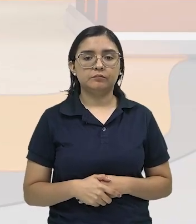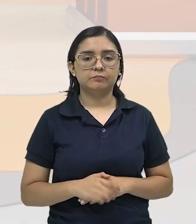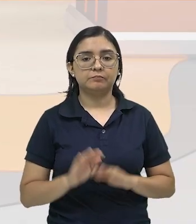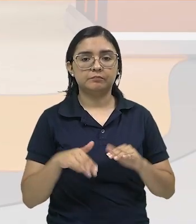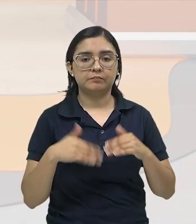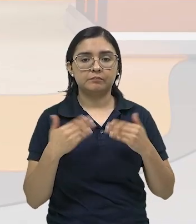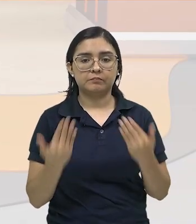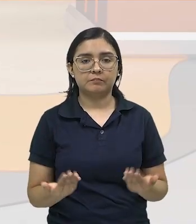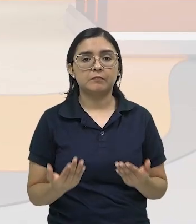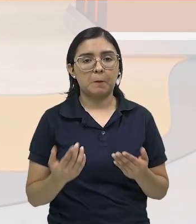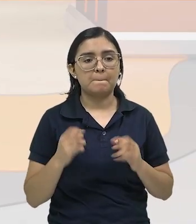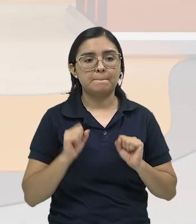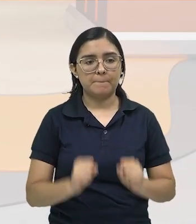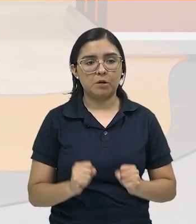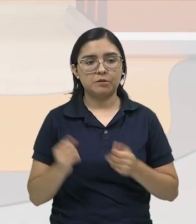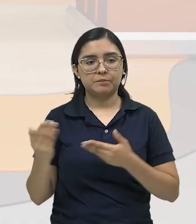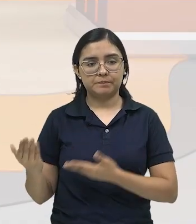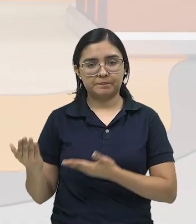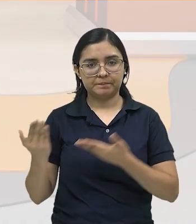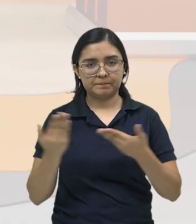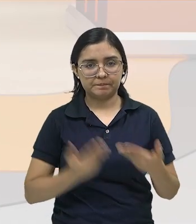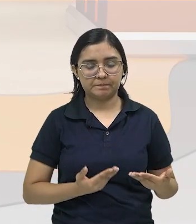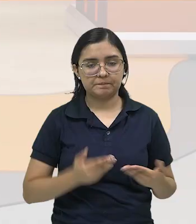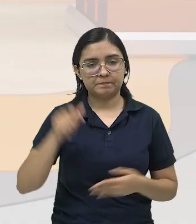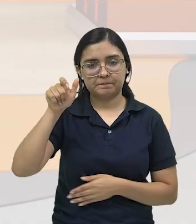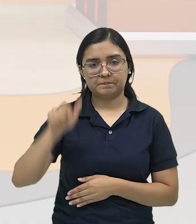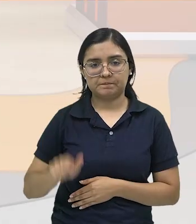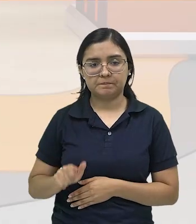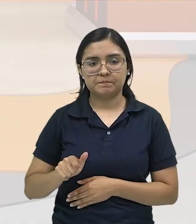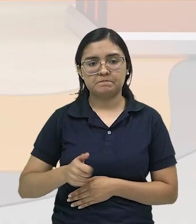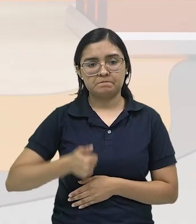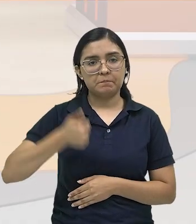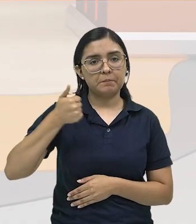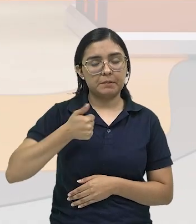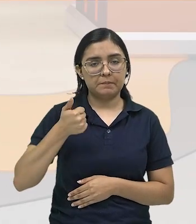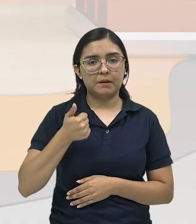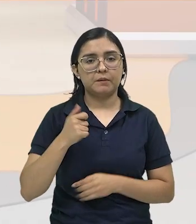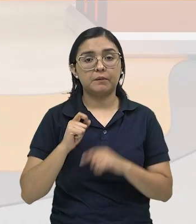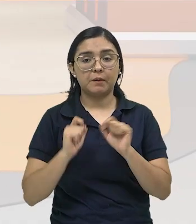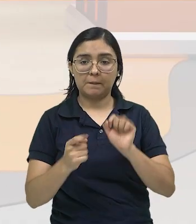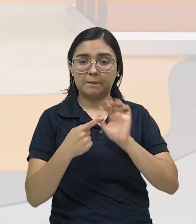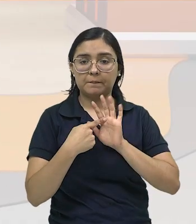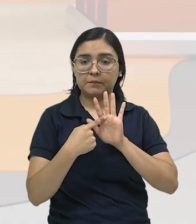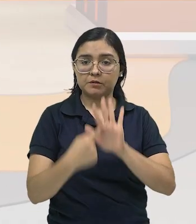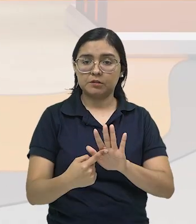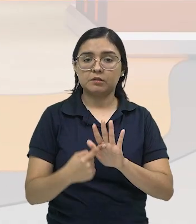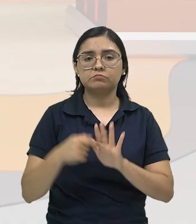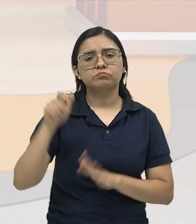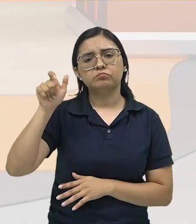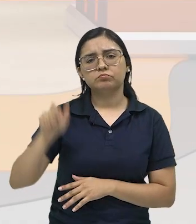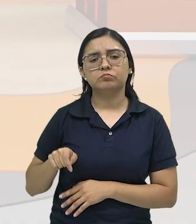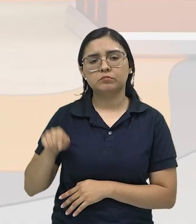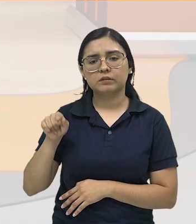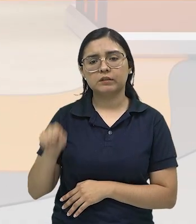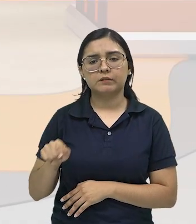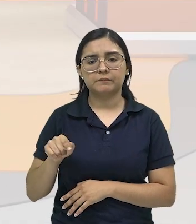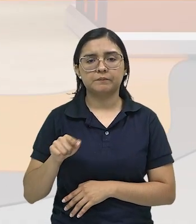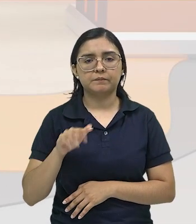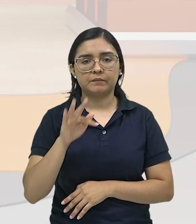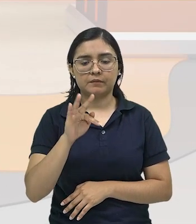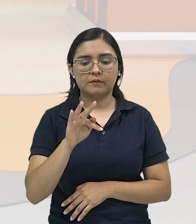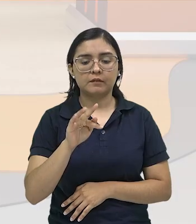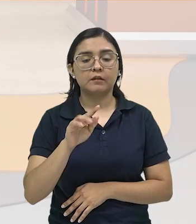Então pode entrar aqui comigo, né? Um dos primeiros nomes aqui, ó, que eu tenho para mostrar para vocês é quem?